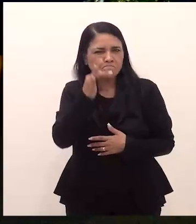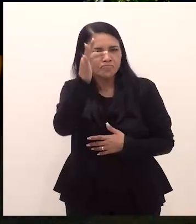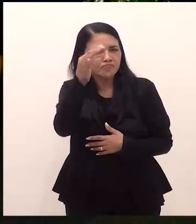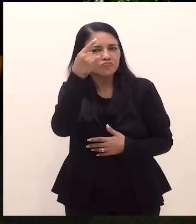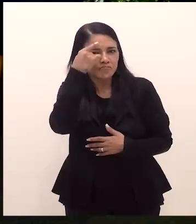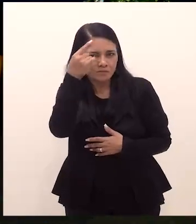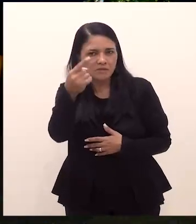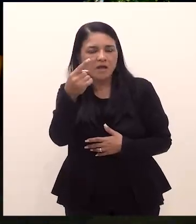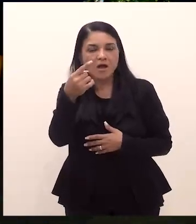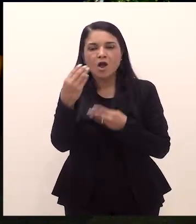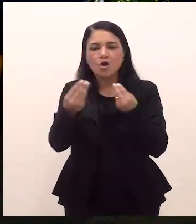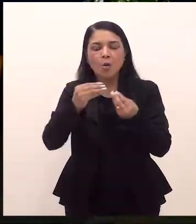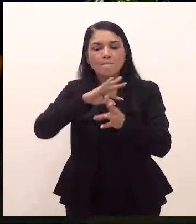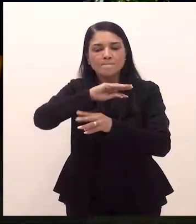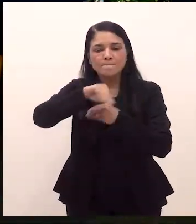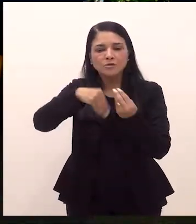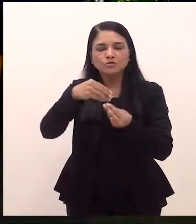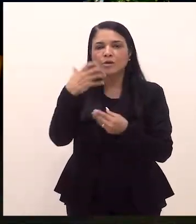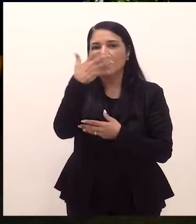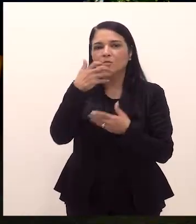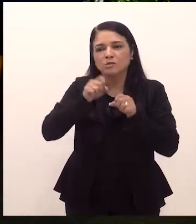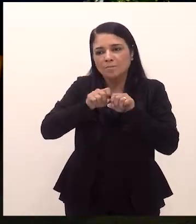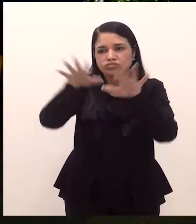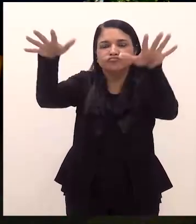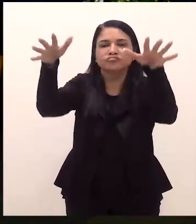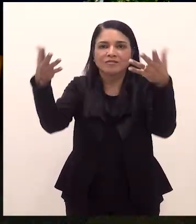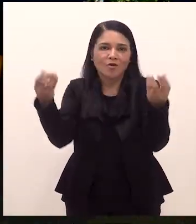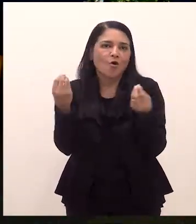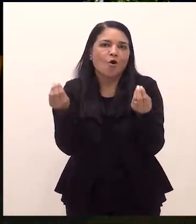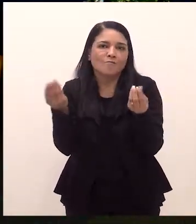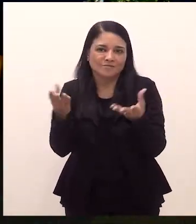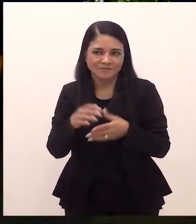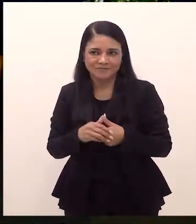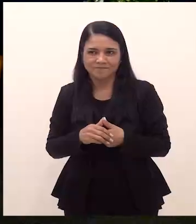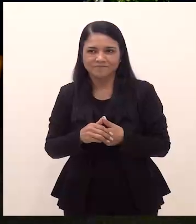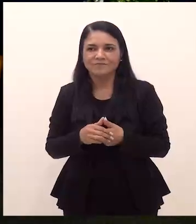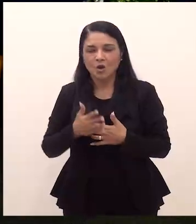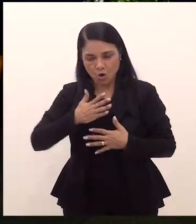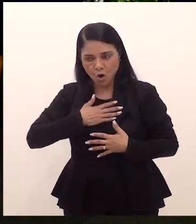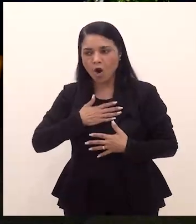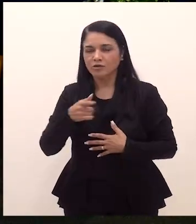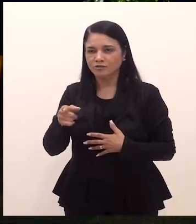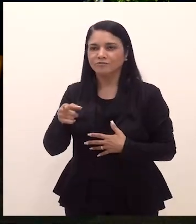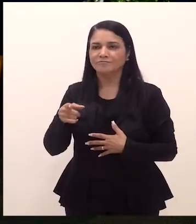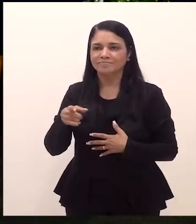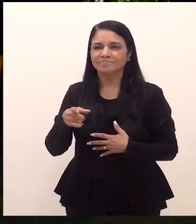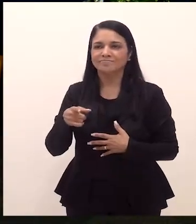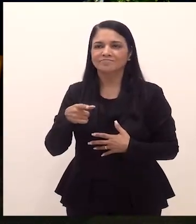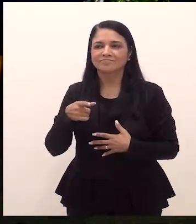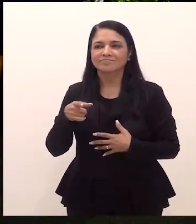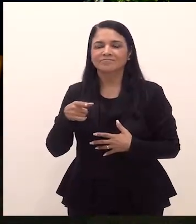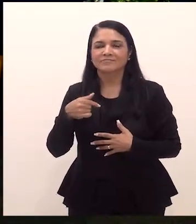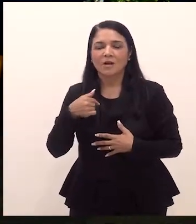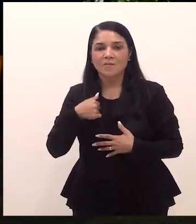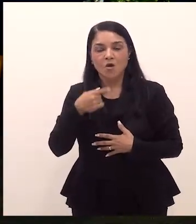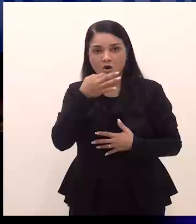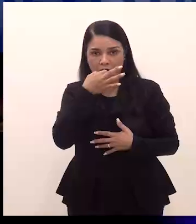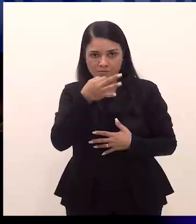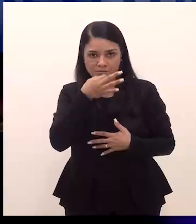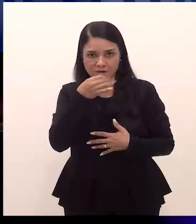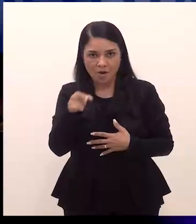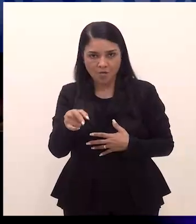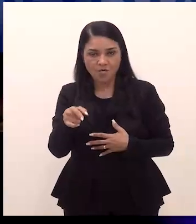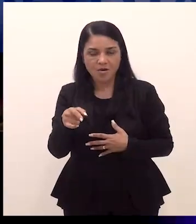gente tem que pensar pra frente. Não é? Como é que vai oxigenar a música se não for assim? Com Concordo, certeza. eu gosto desse intercâmbio. Eu acho que